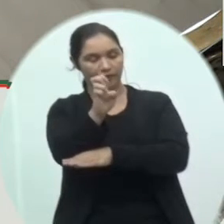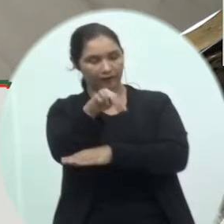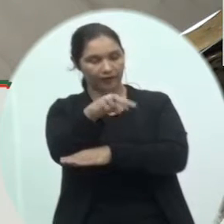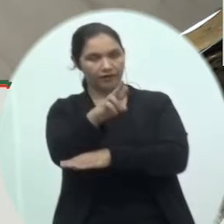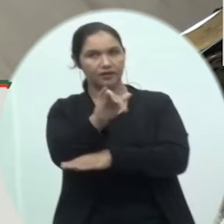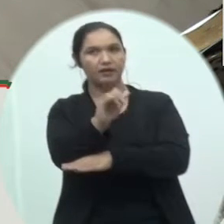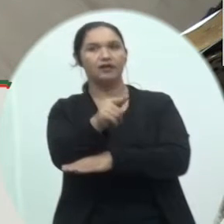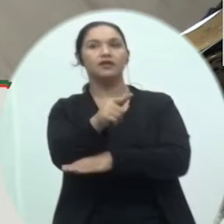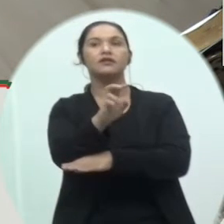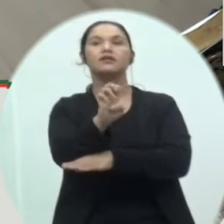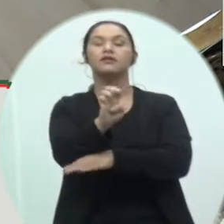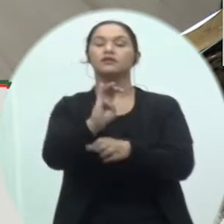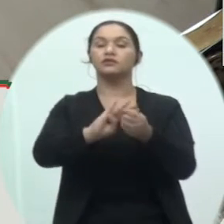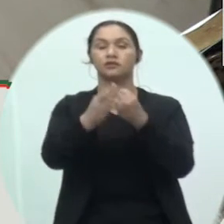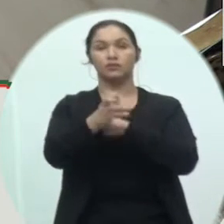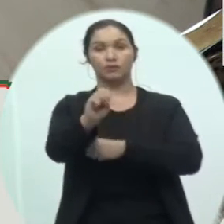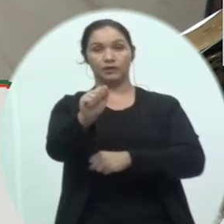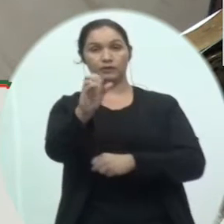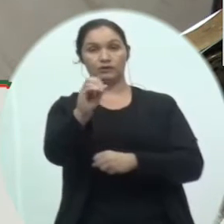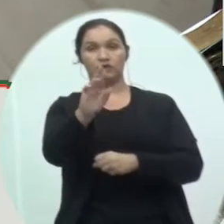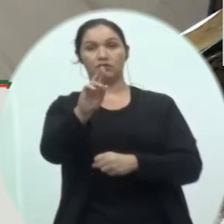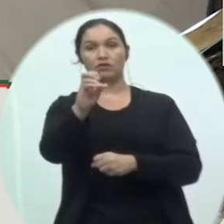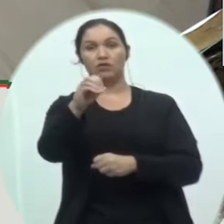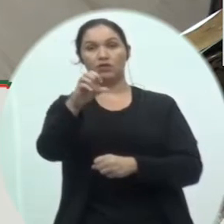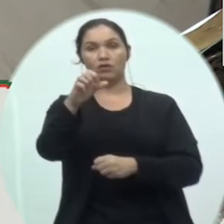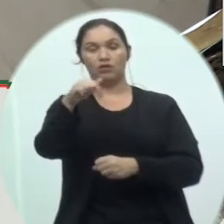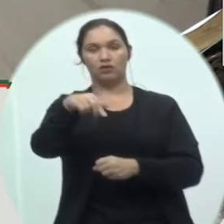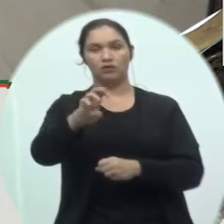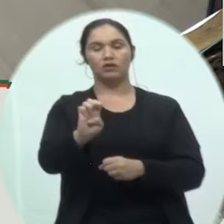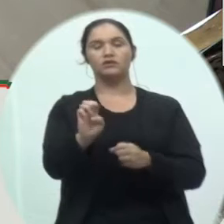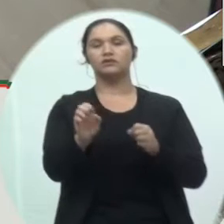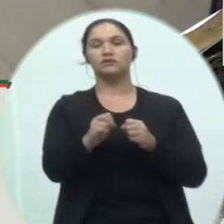Luca, localizado no bairro São Roque. Requerimento número